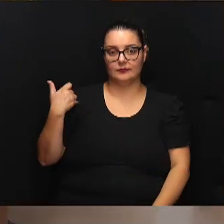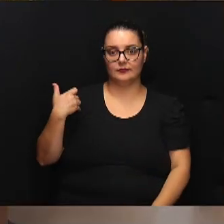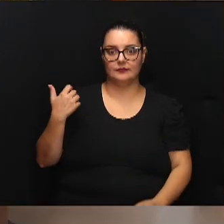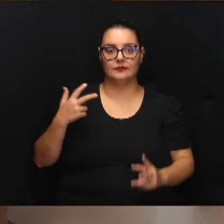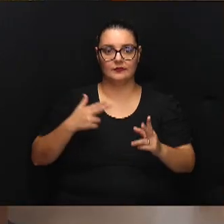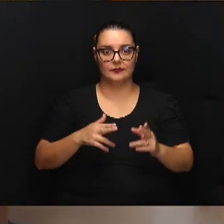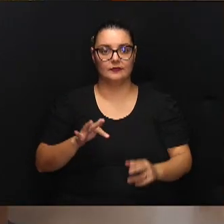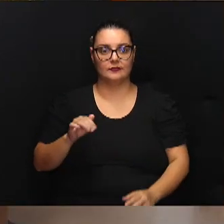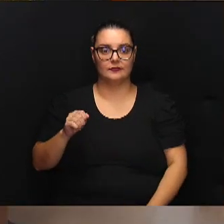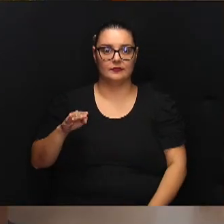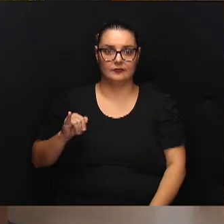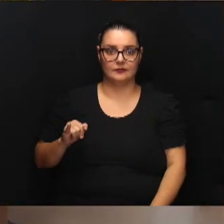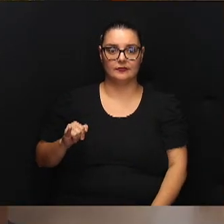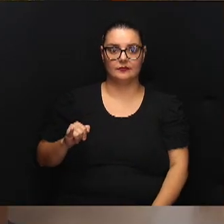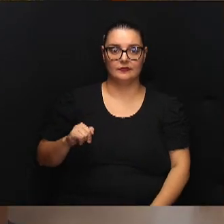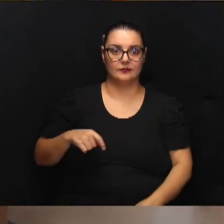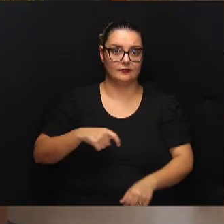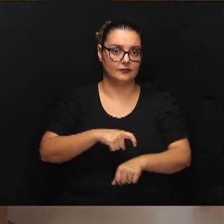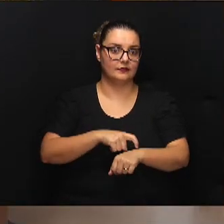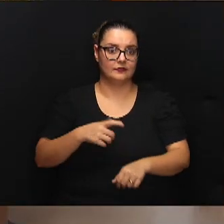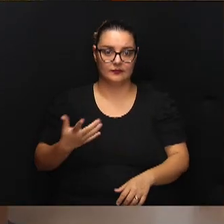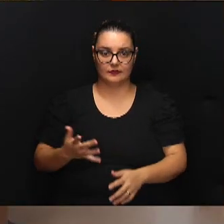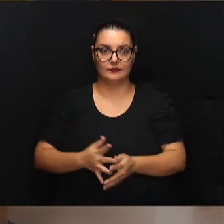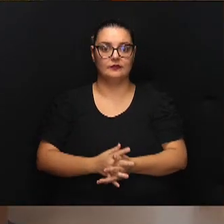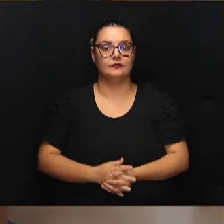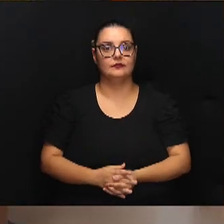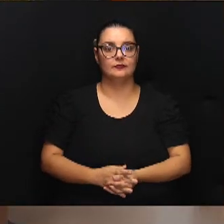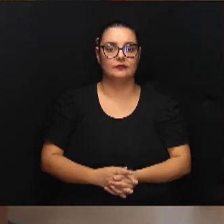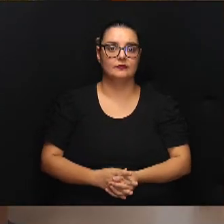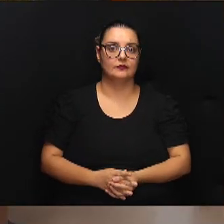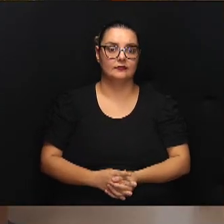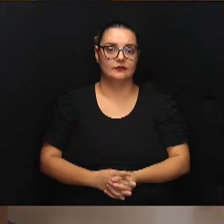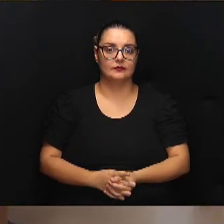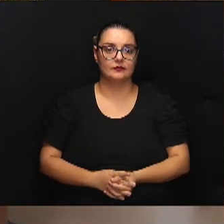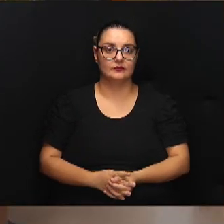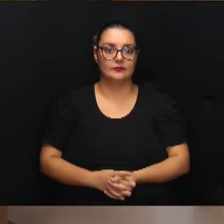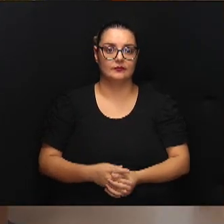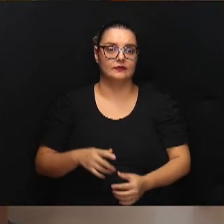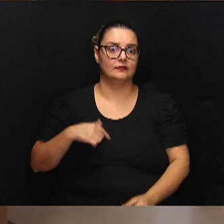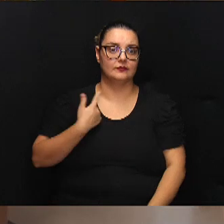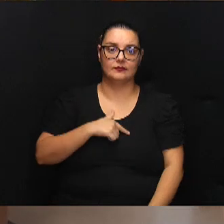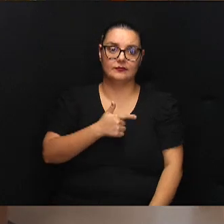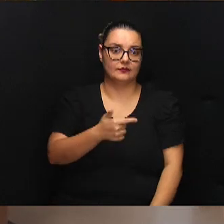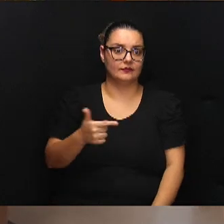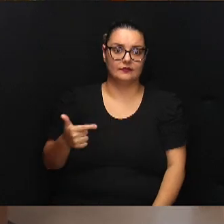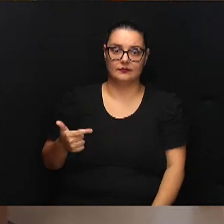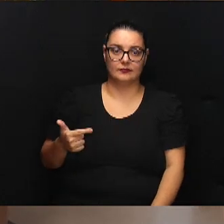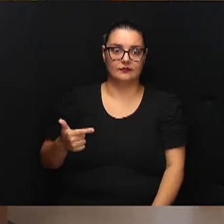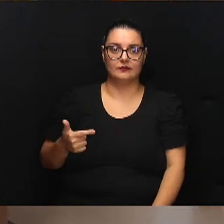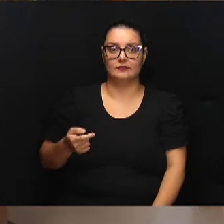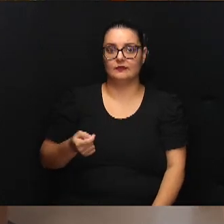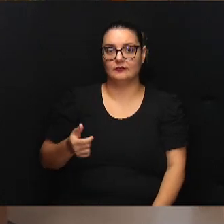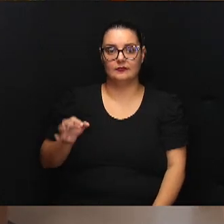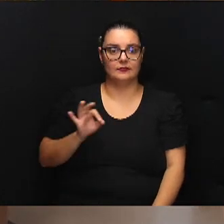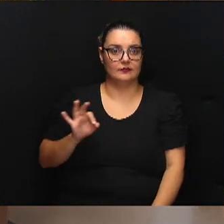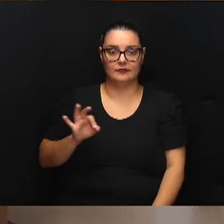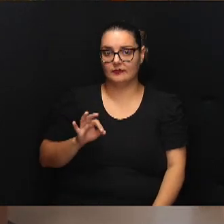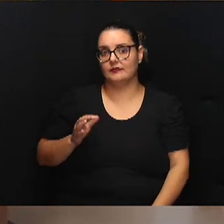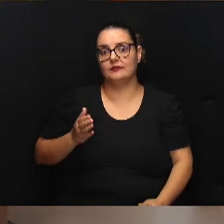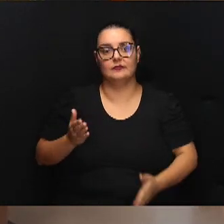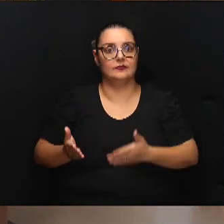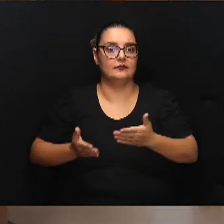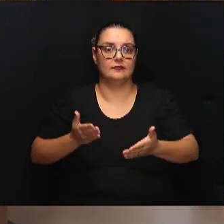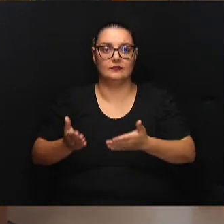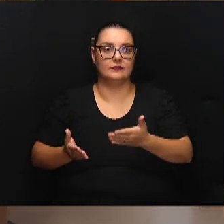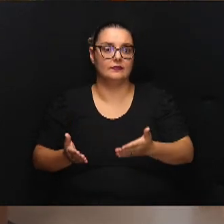como o da Fabi, em um tempo em que, de fato, a gente não tinha quase nada de tratamento